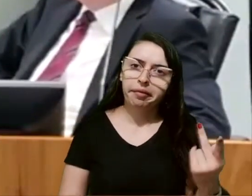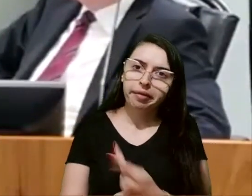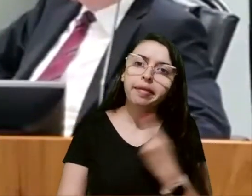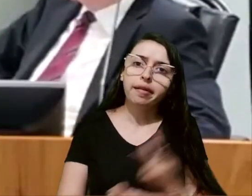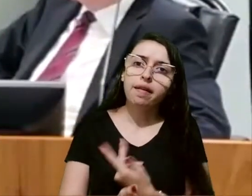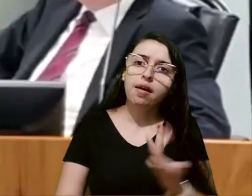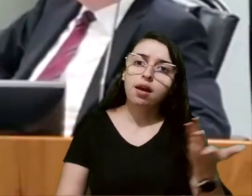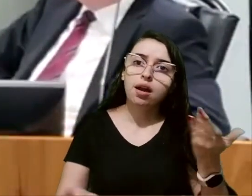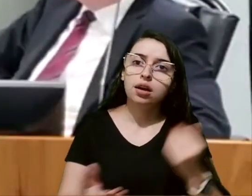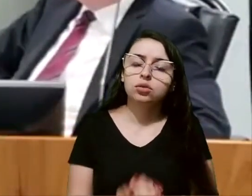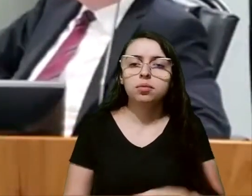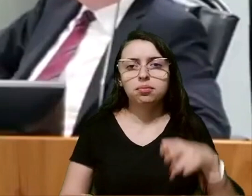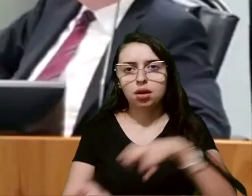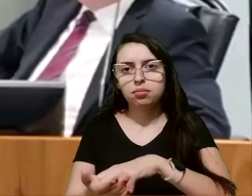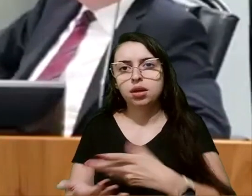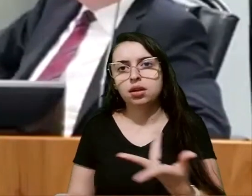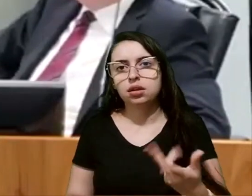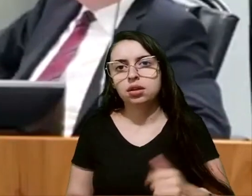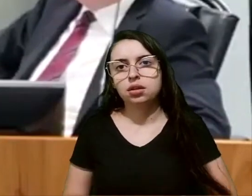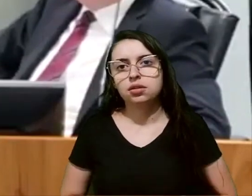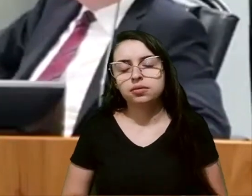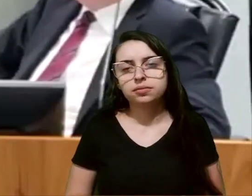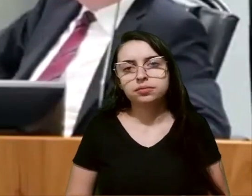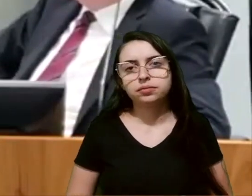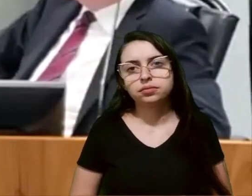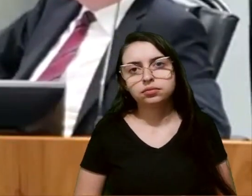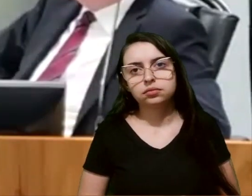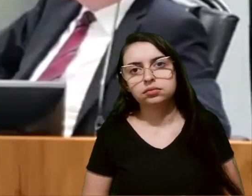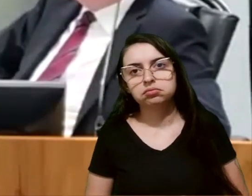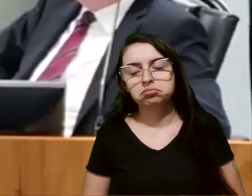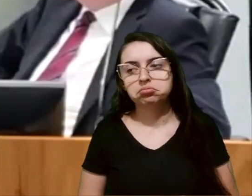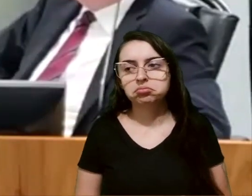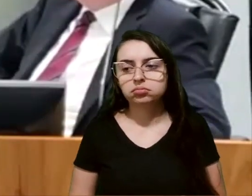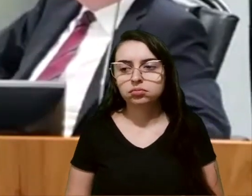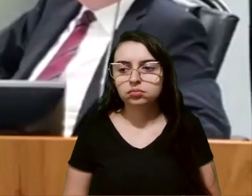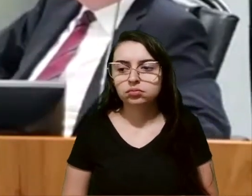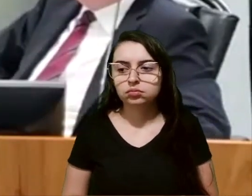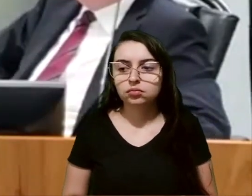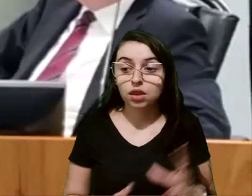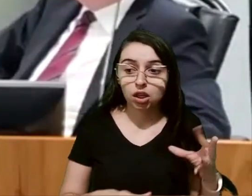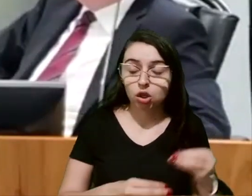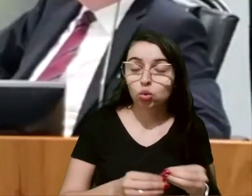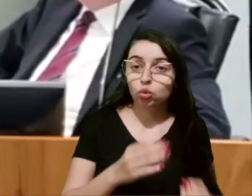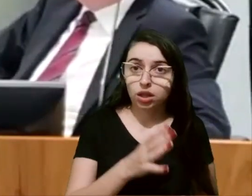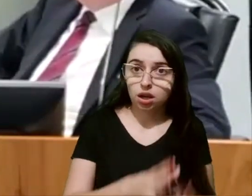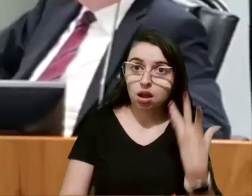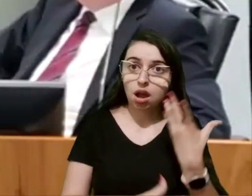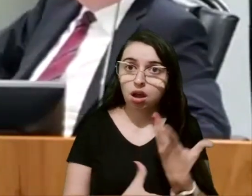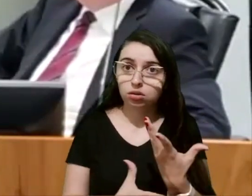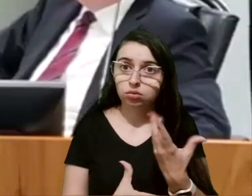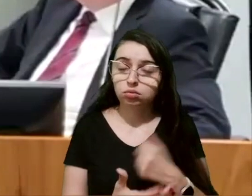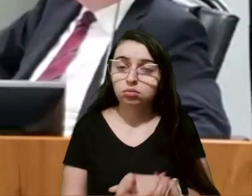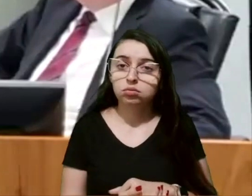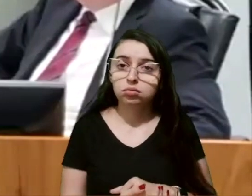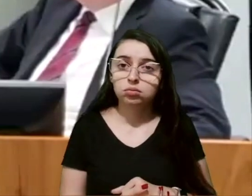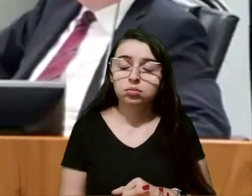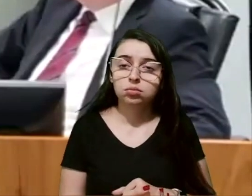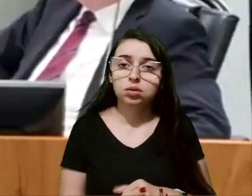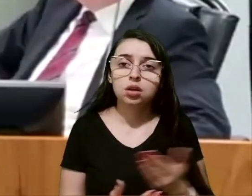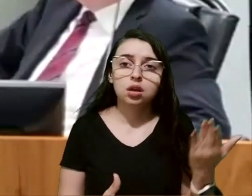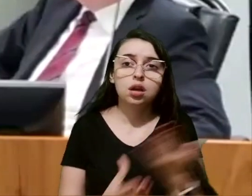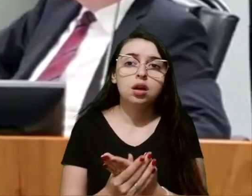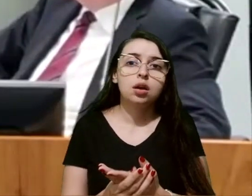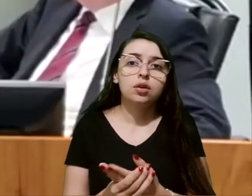falar: "Tá errada a minha fixação de pena". Porque quando o Judicial Guideline, ele é um caso de interessante impacto regulatório, porque ele entrou em vigor,